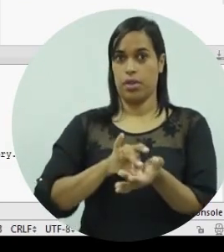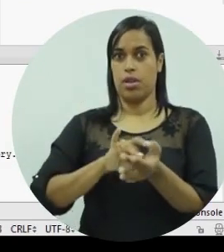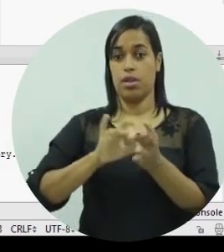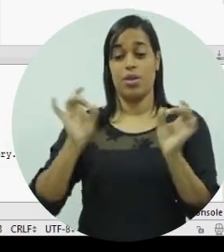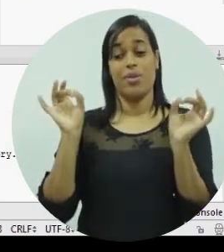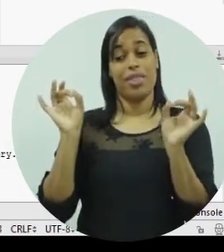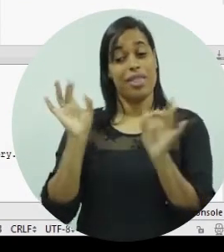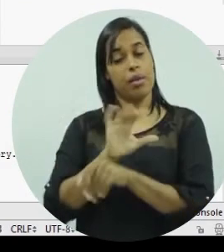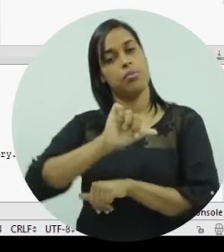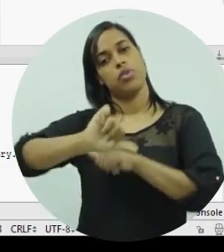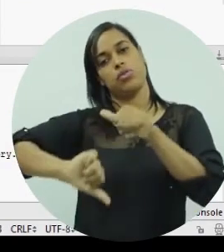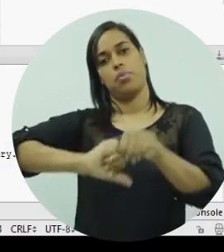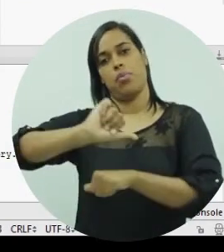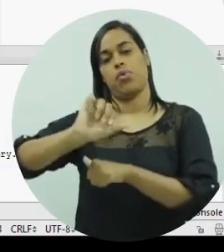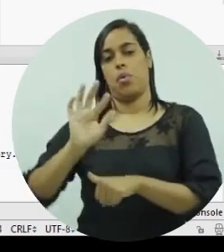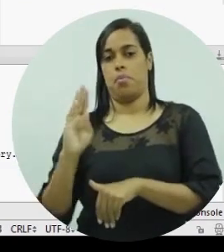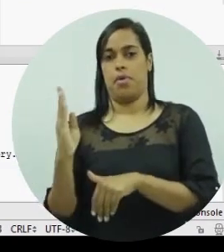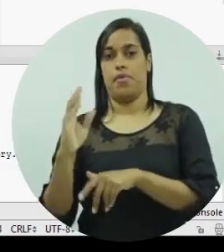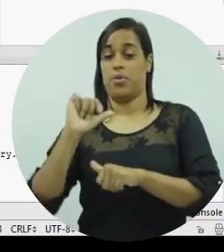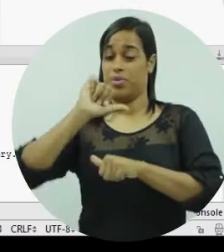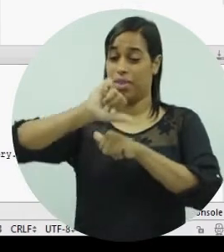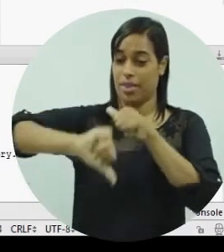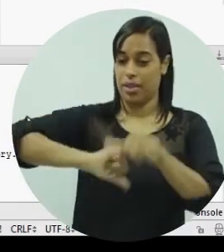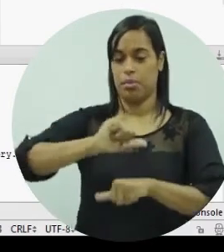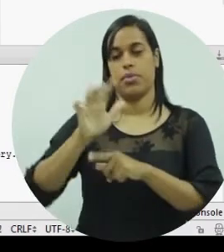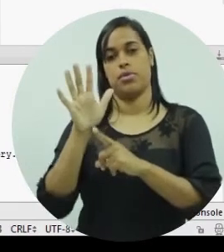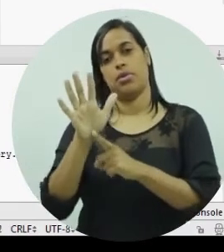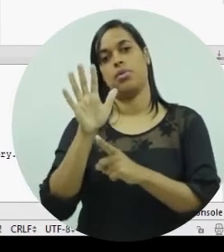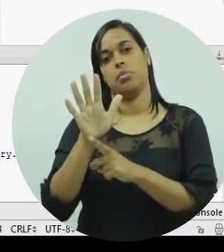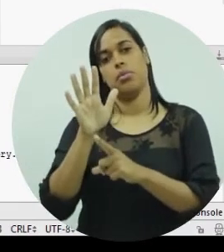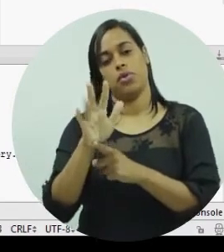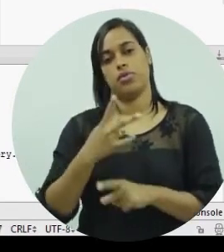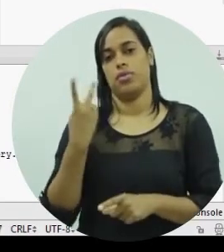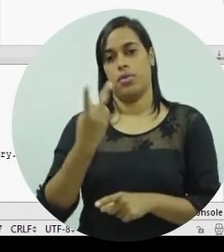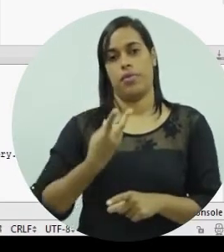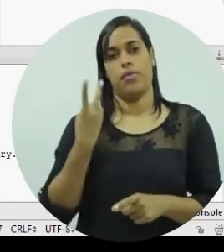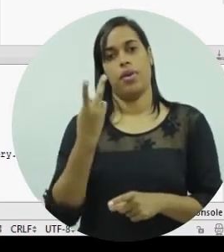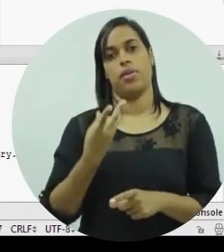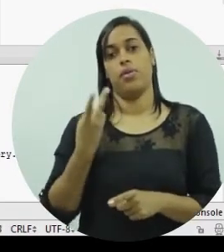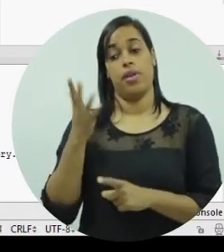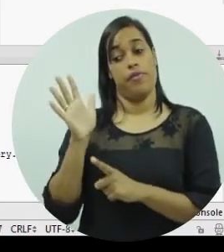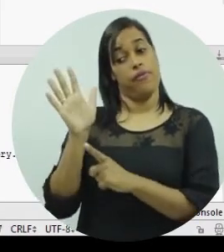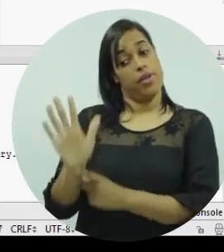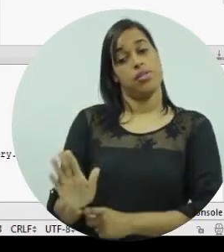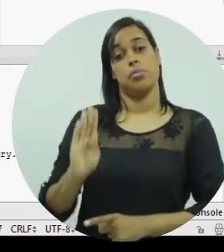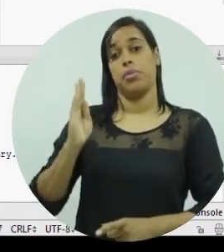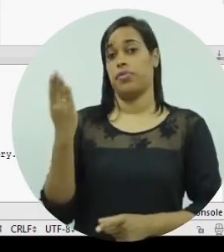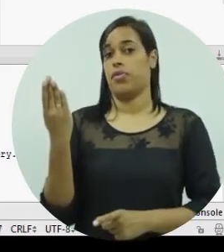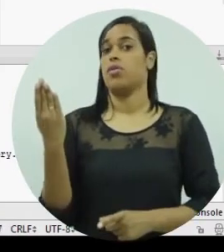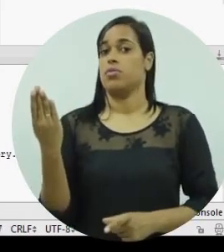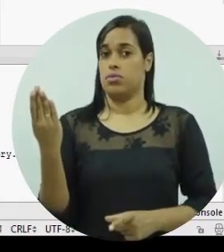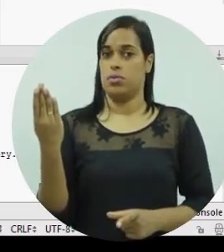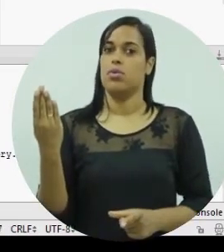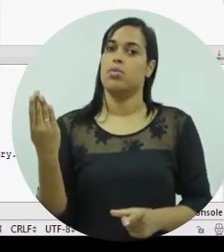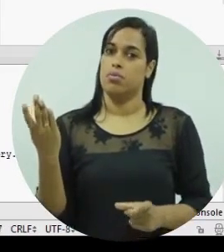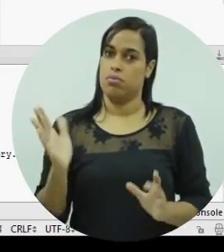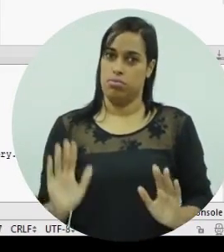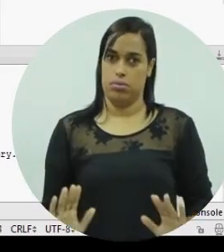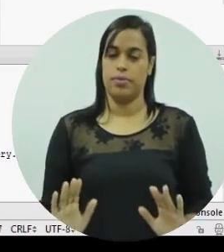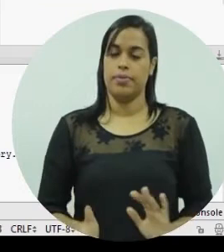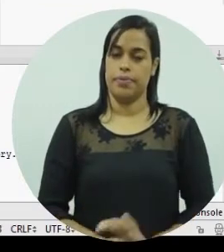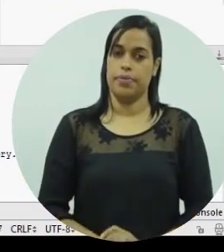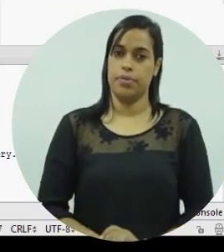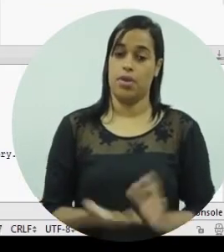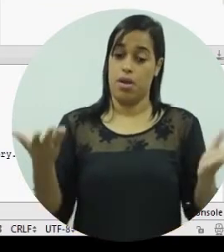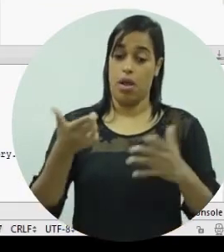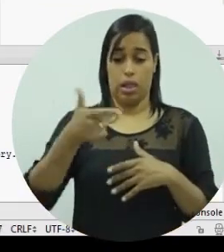eu alterei para falso, depois ele exibe o valor. Então, ele vai exibir falso. Vamos rodar a